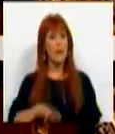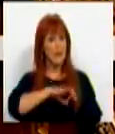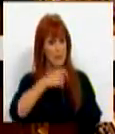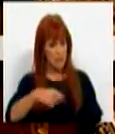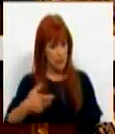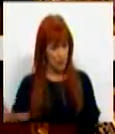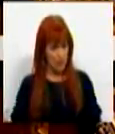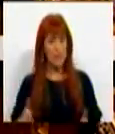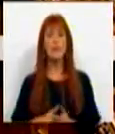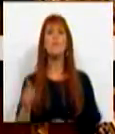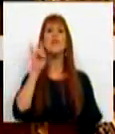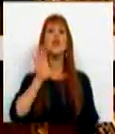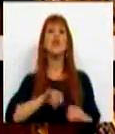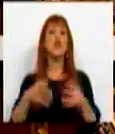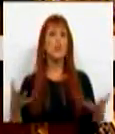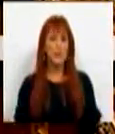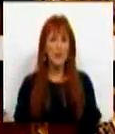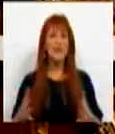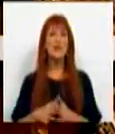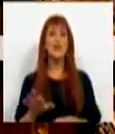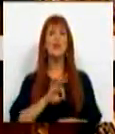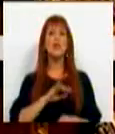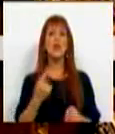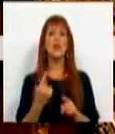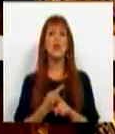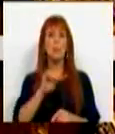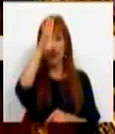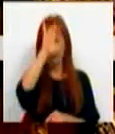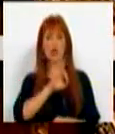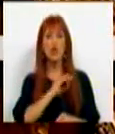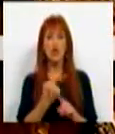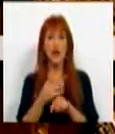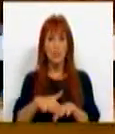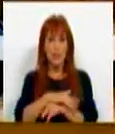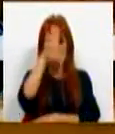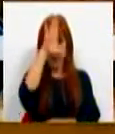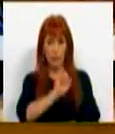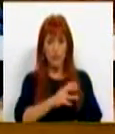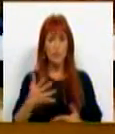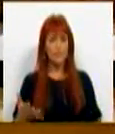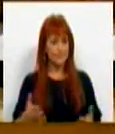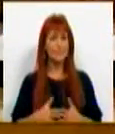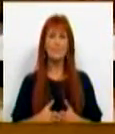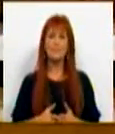Senhor Presidente, senhoras e senhores deputados, Senhor Primeiro-Ministro, senhores membros do Governo.